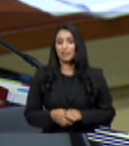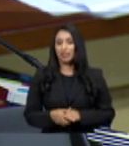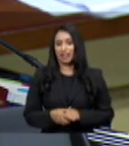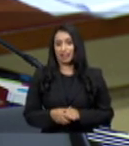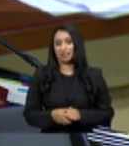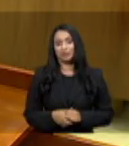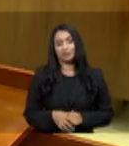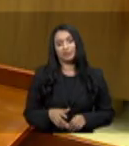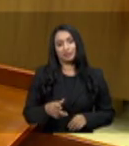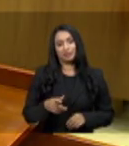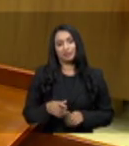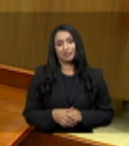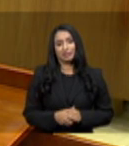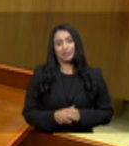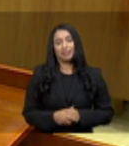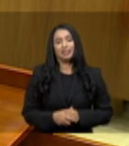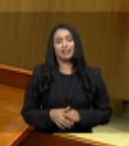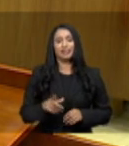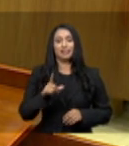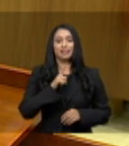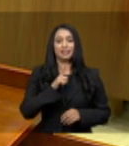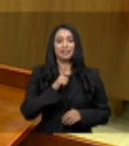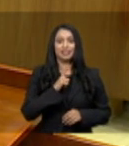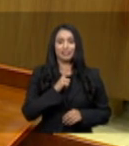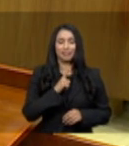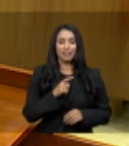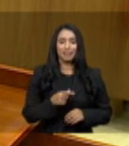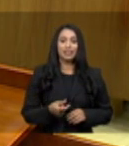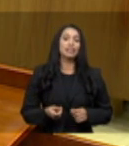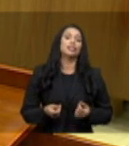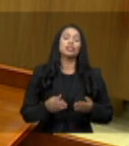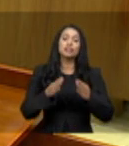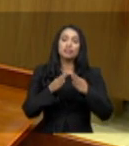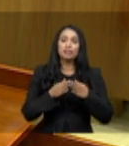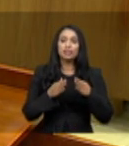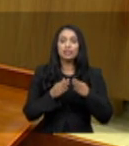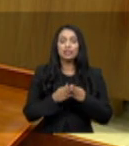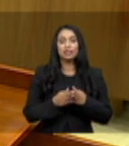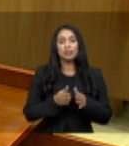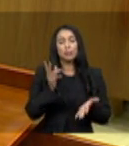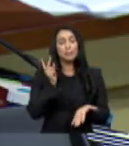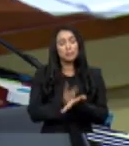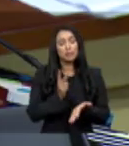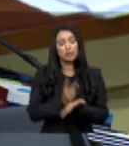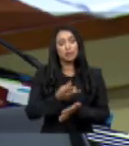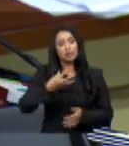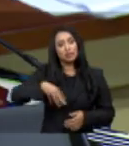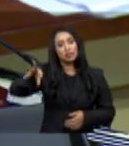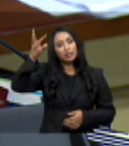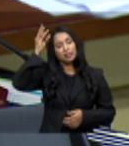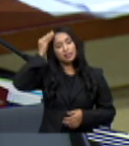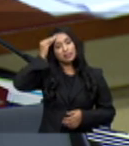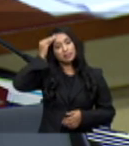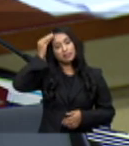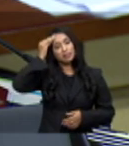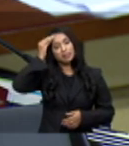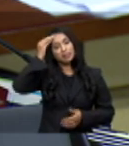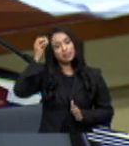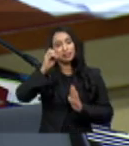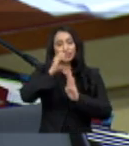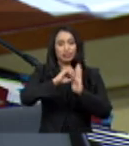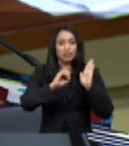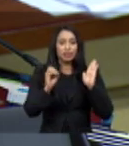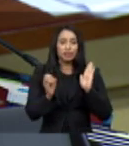extra cautelar refoge ao âmbito do pedido mas mesmo que eu entendesse que pudesse haver um provimento de